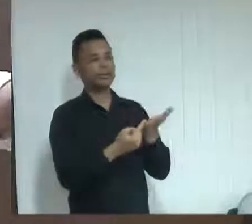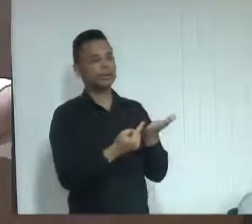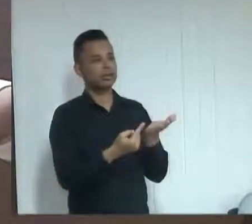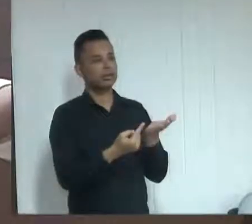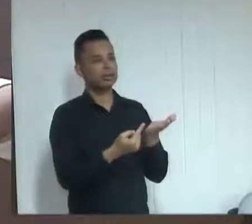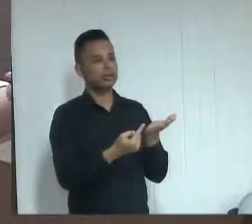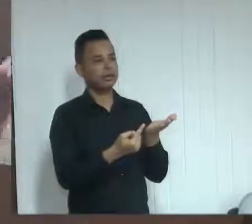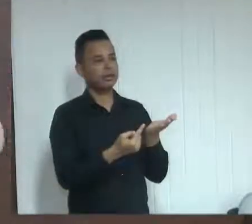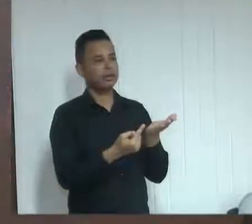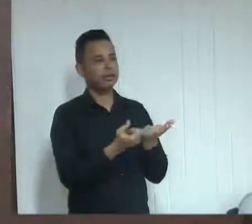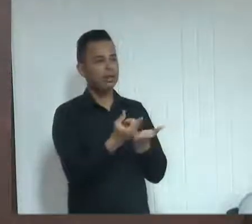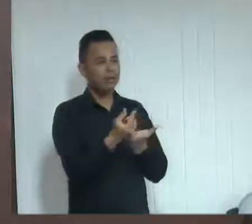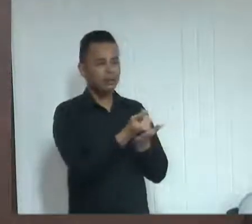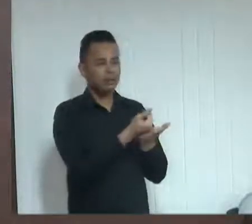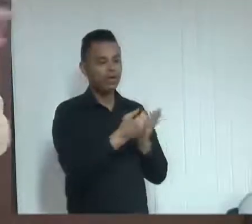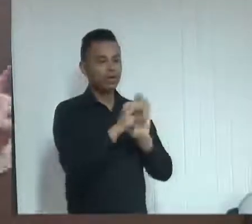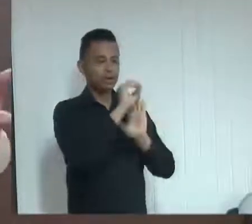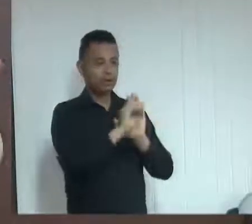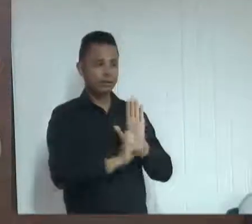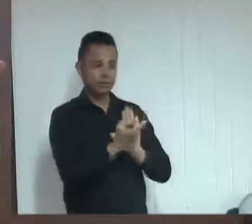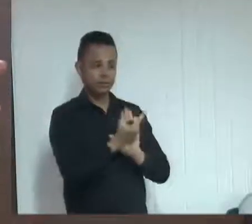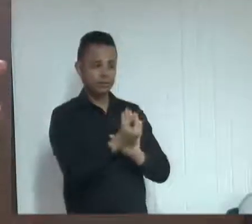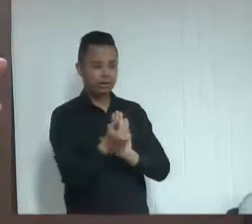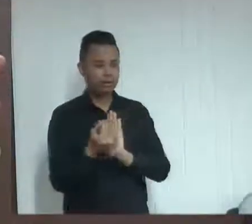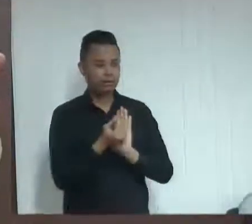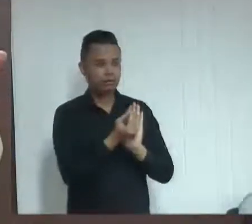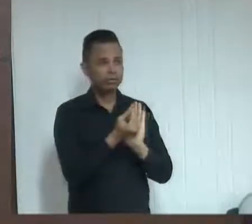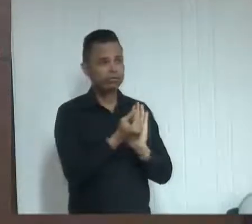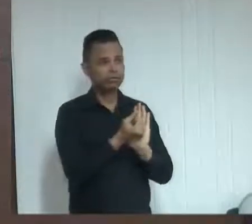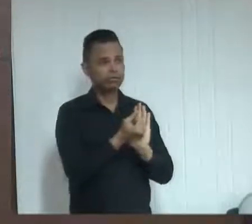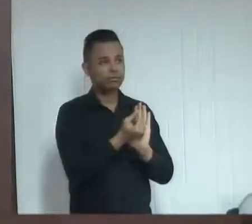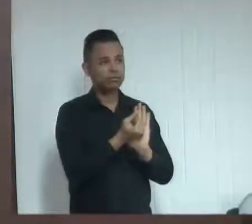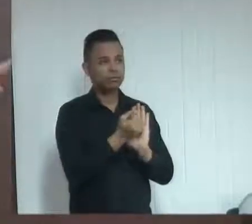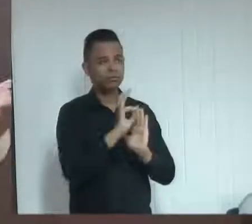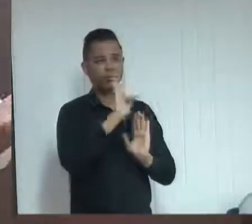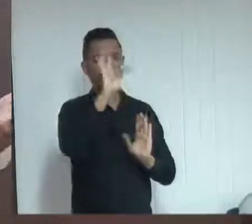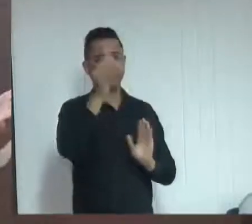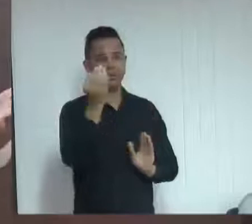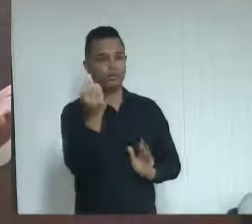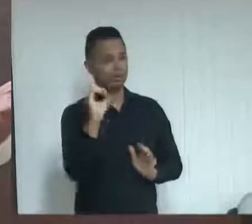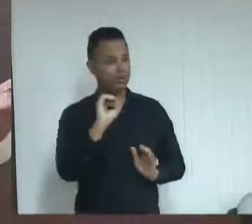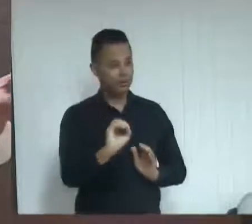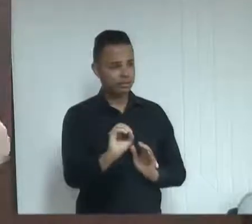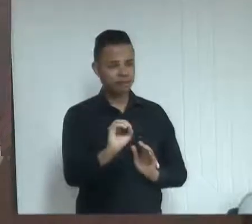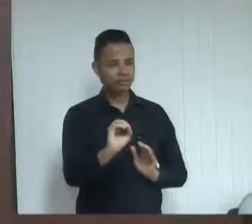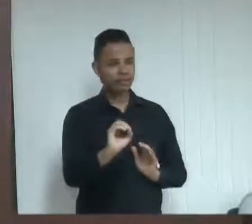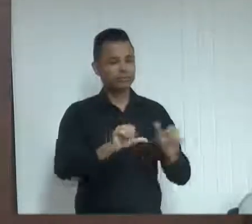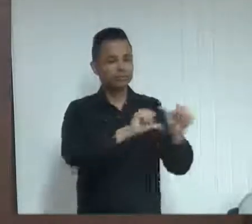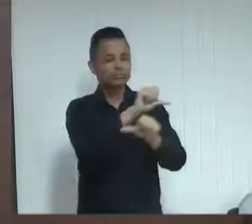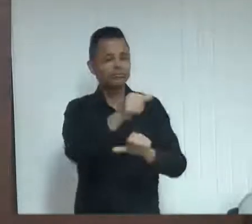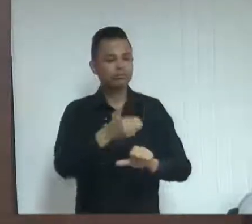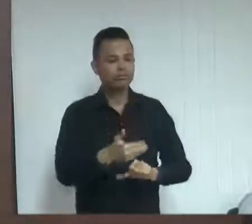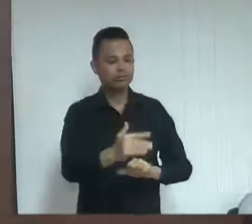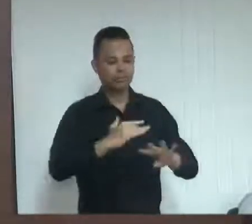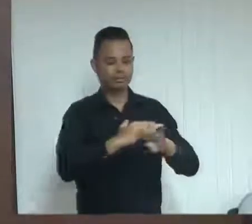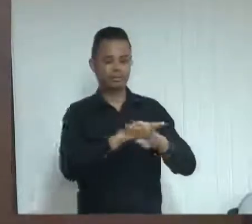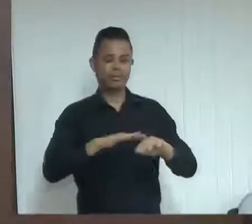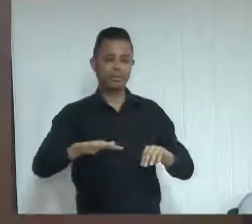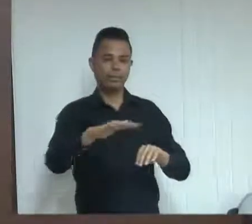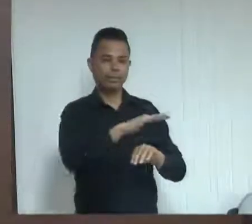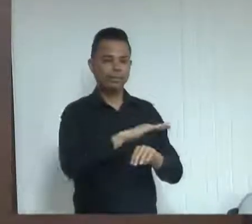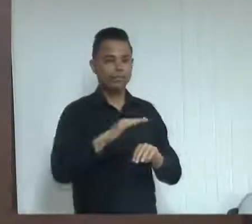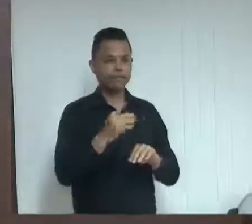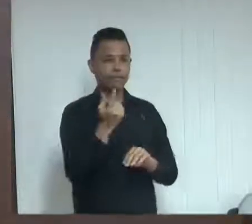Ué, se é impacto orçamentário zero, não precisa de projeto. Então, você não está alterando a realidade. É evidente que tem